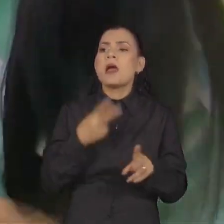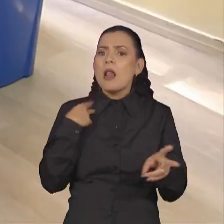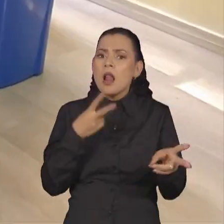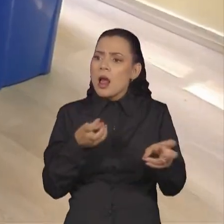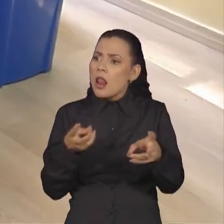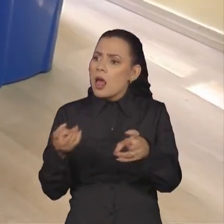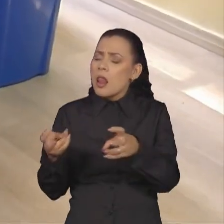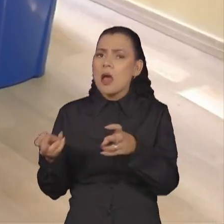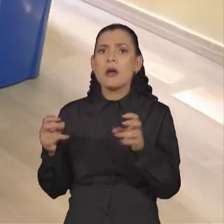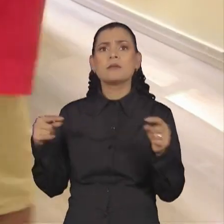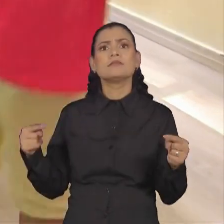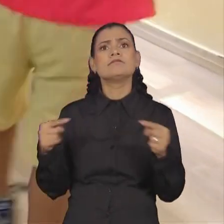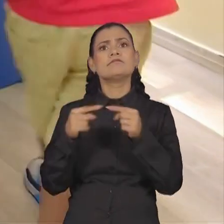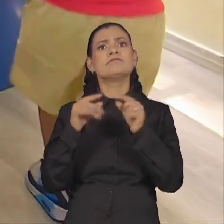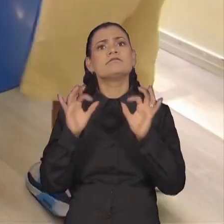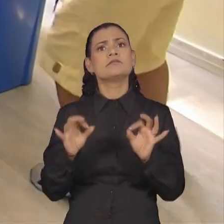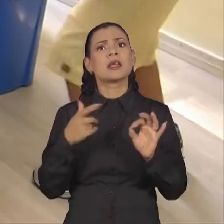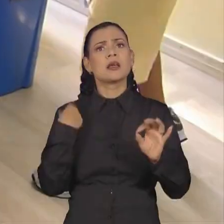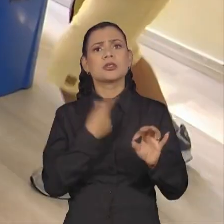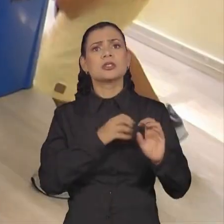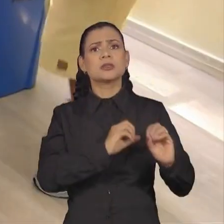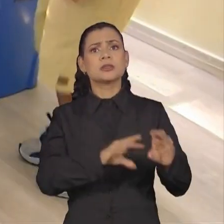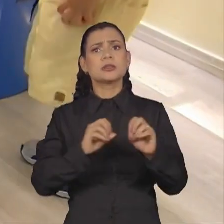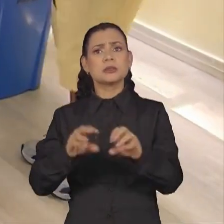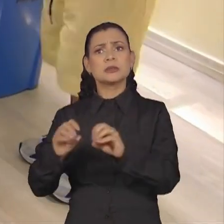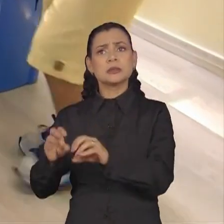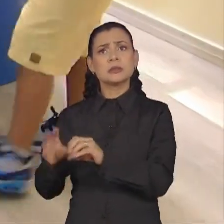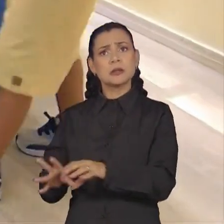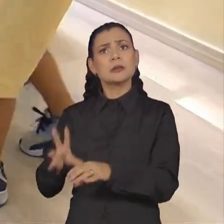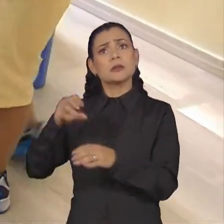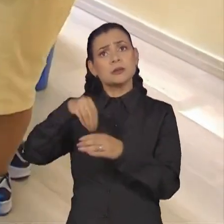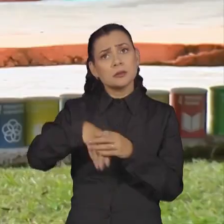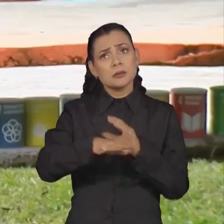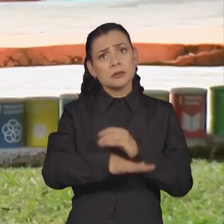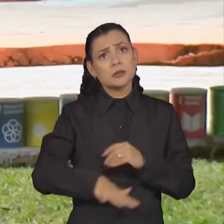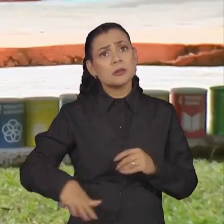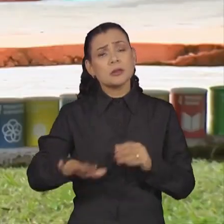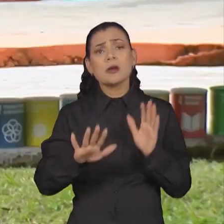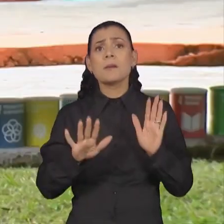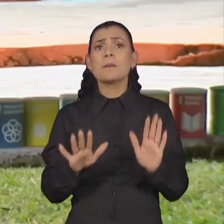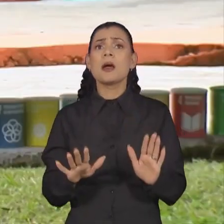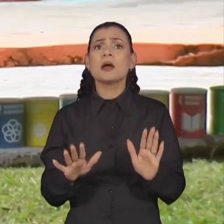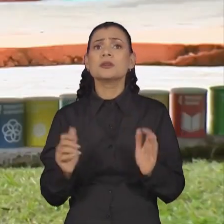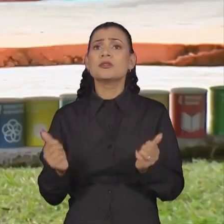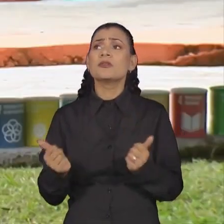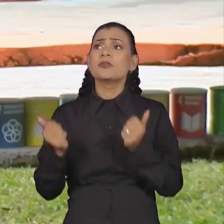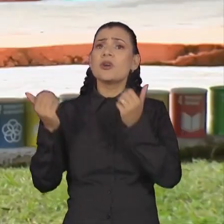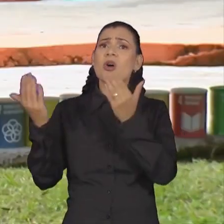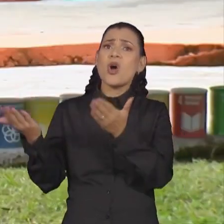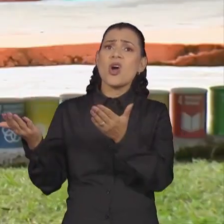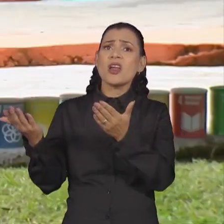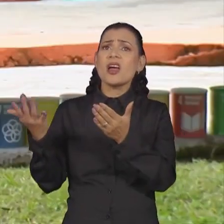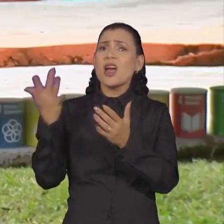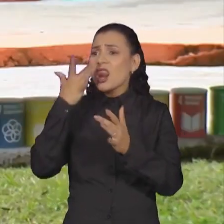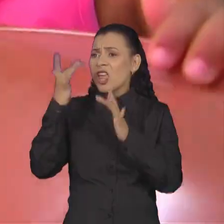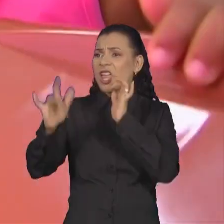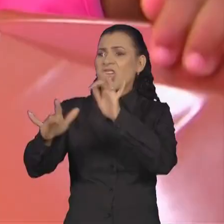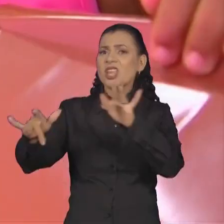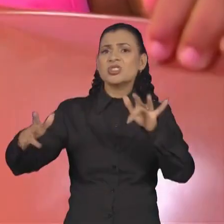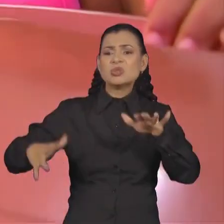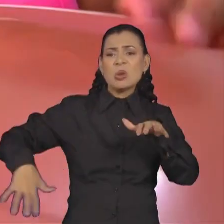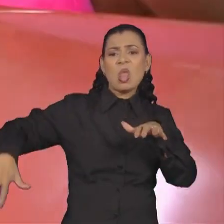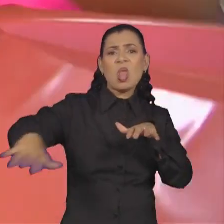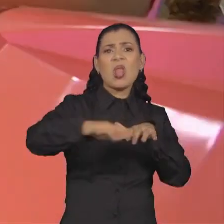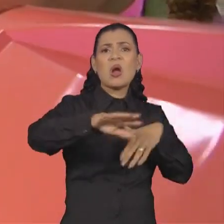perceber que nós estávamos ensinando algo dentro do nosso espaço, mas do lado de fora existia uma discrepância